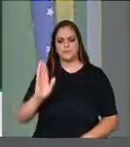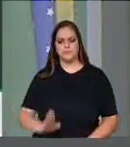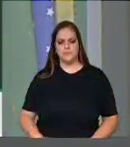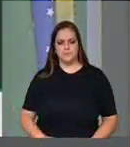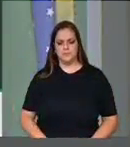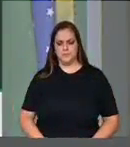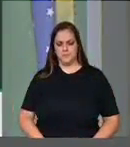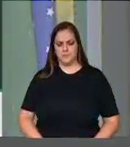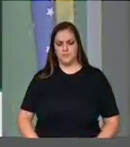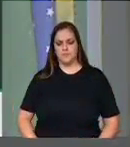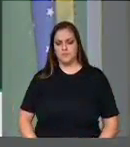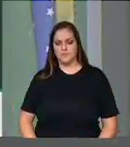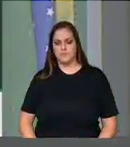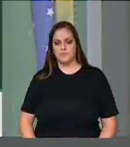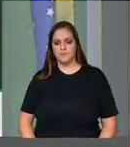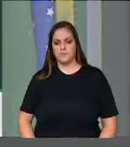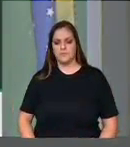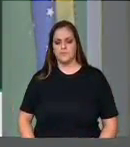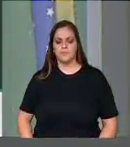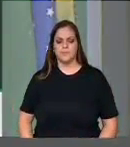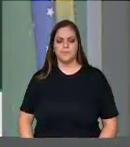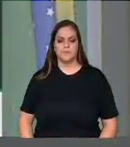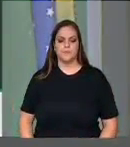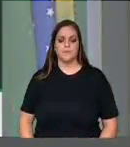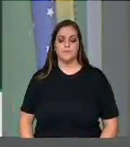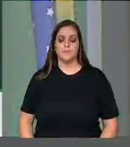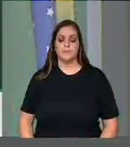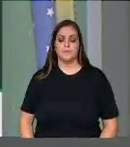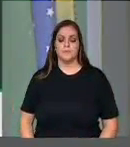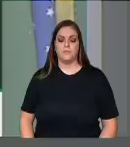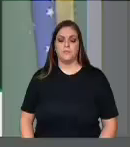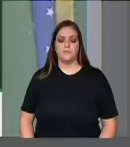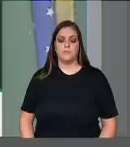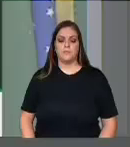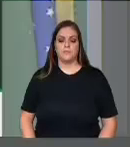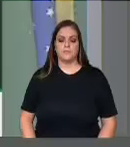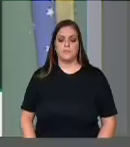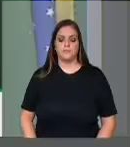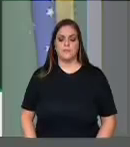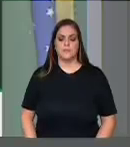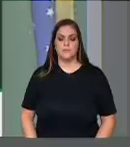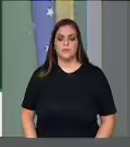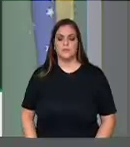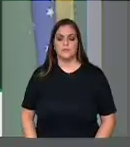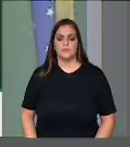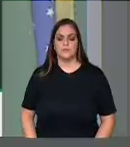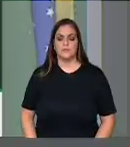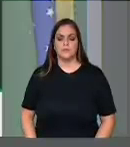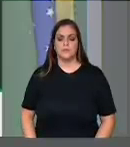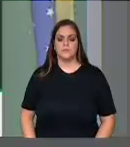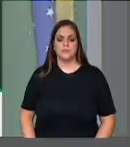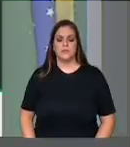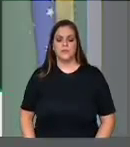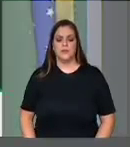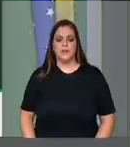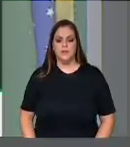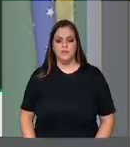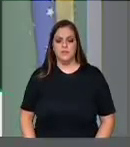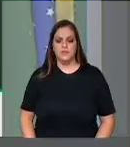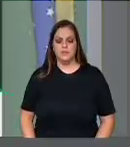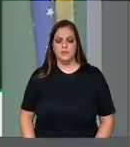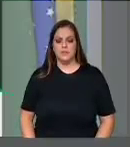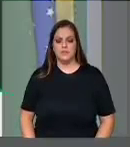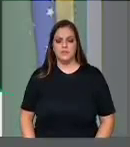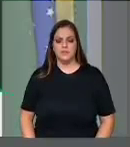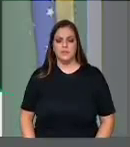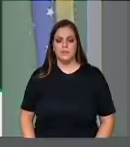general Villagrán parece fazer parte desse perfil. Eu quero dizer, querida Érica Cocai, que eu votei contra o impeachment, mas